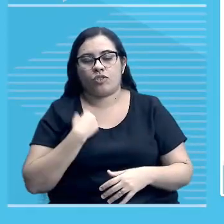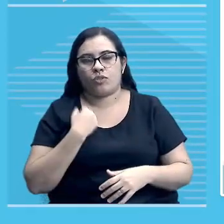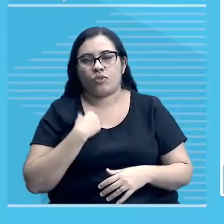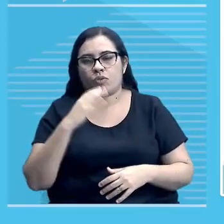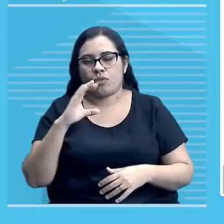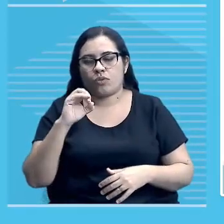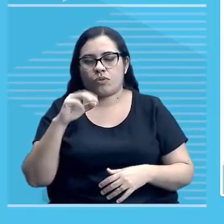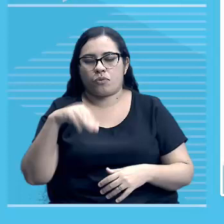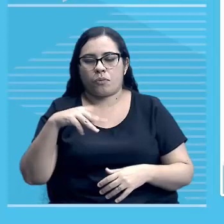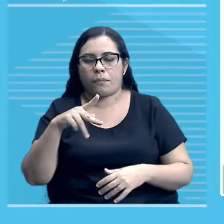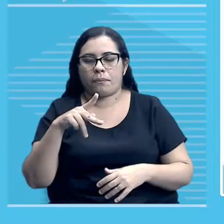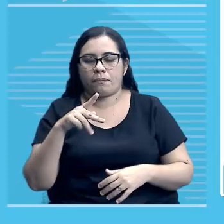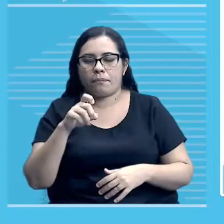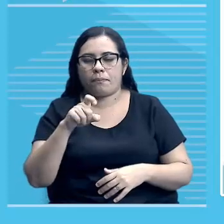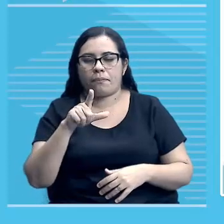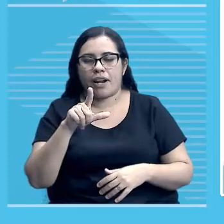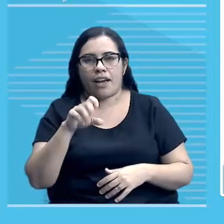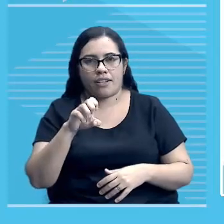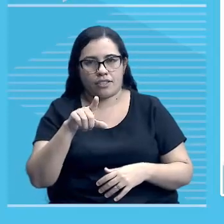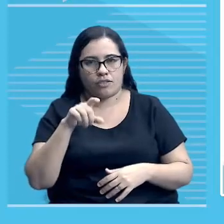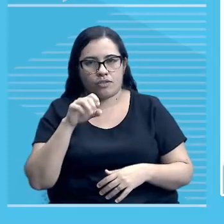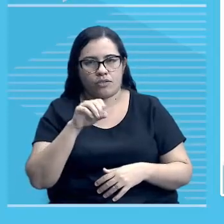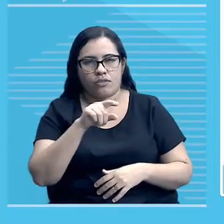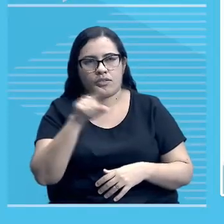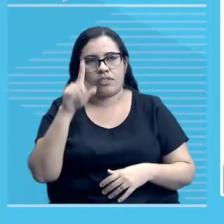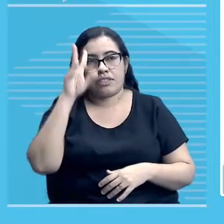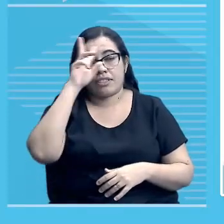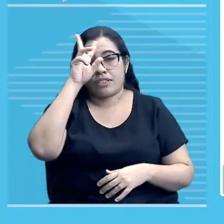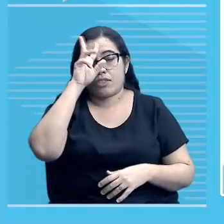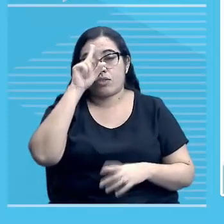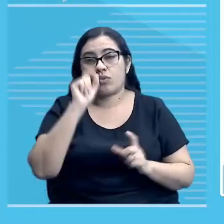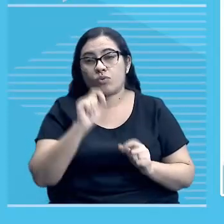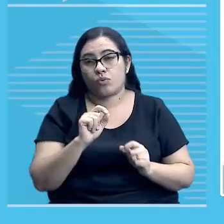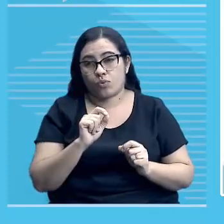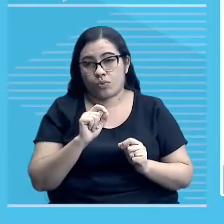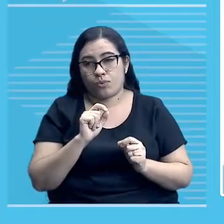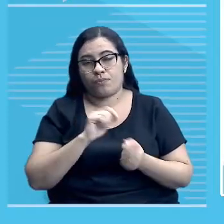que vocês lembrassem o quê?